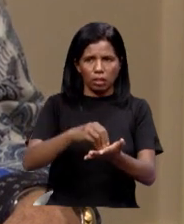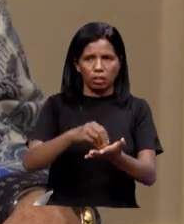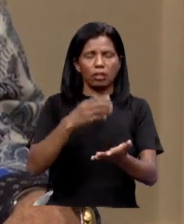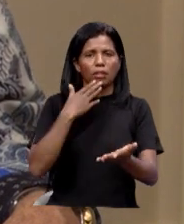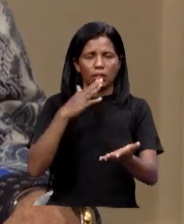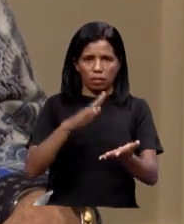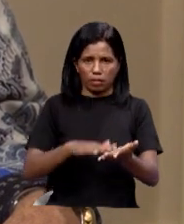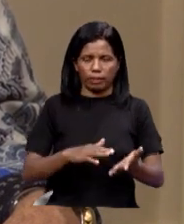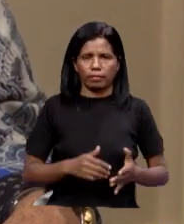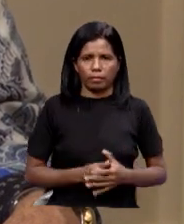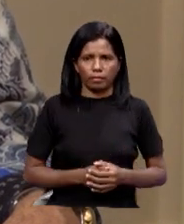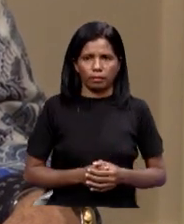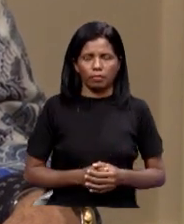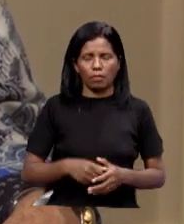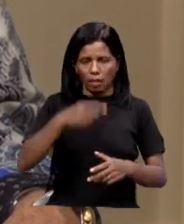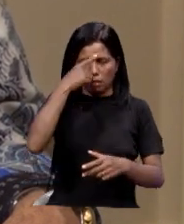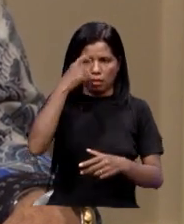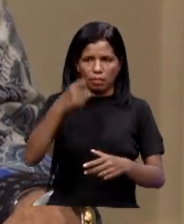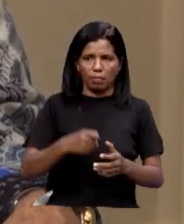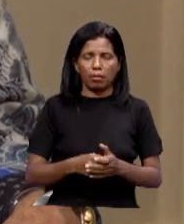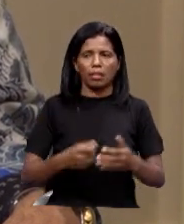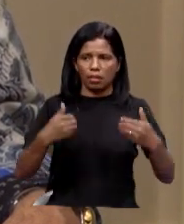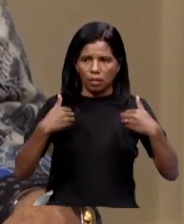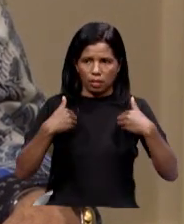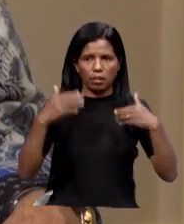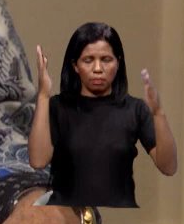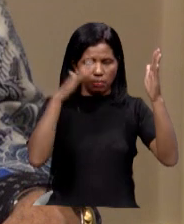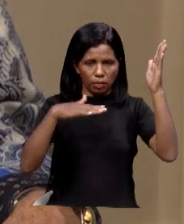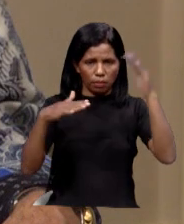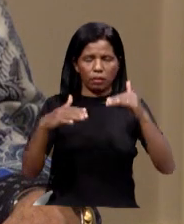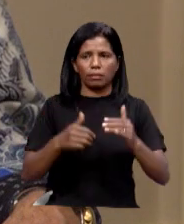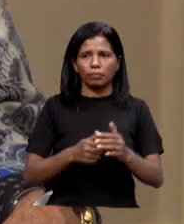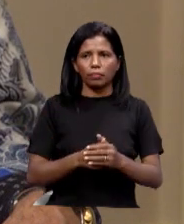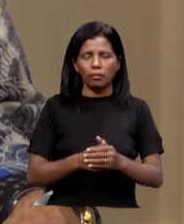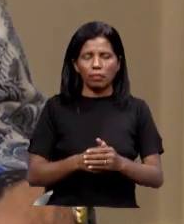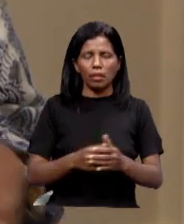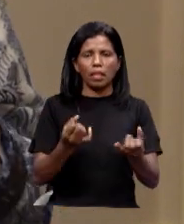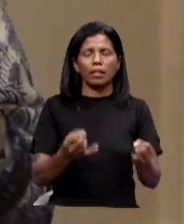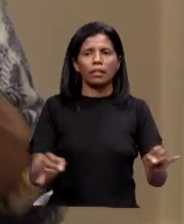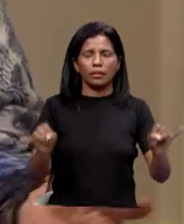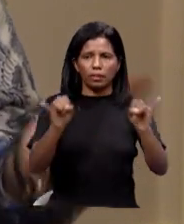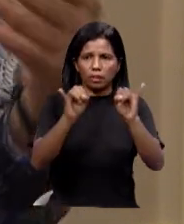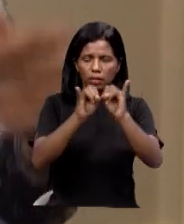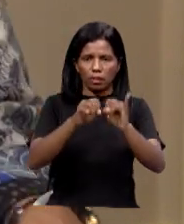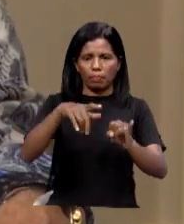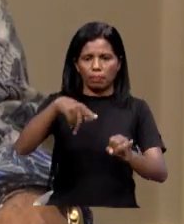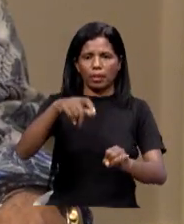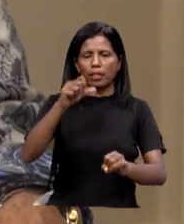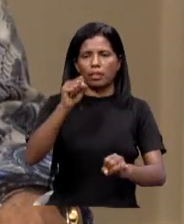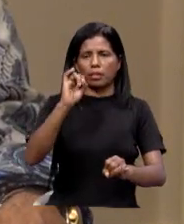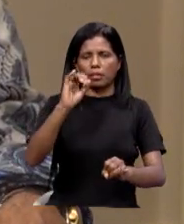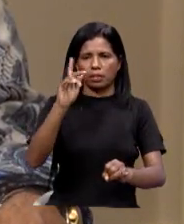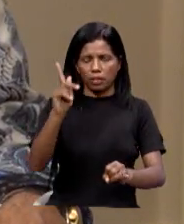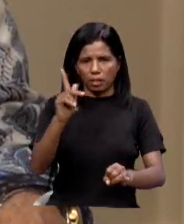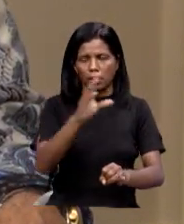diak. Também há problemas balon que instituições nessa PSIC